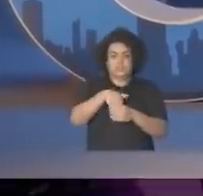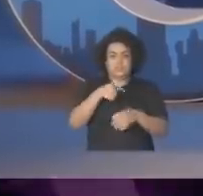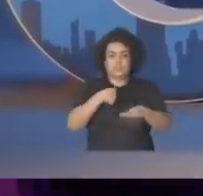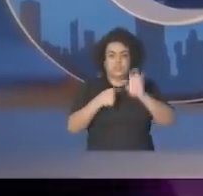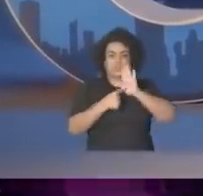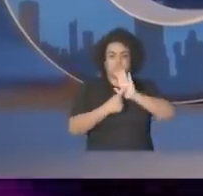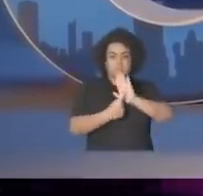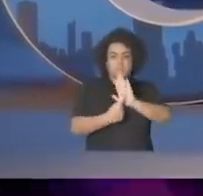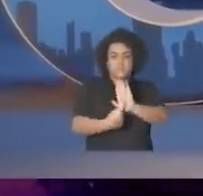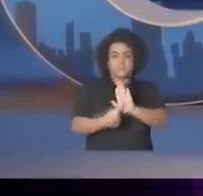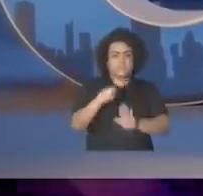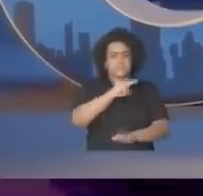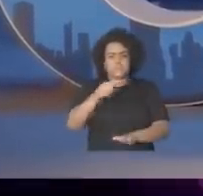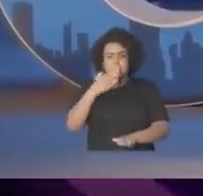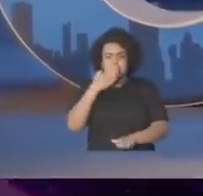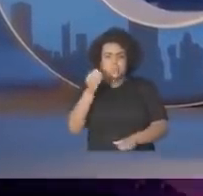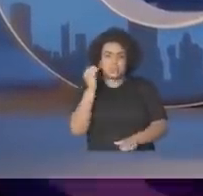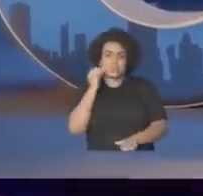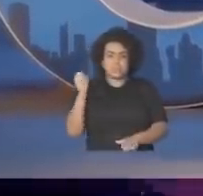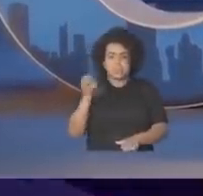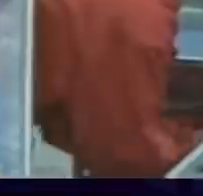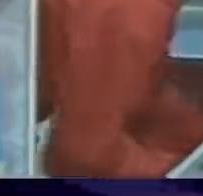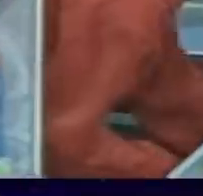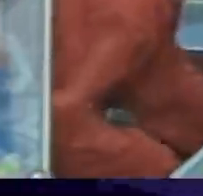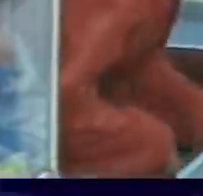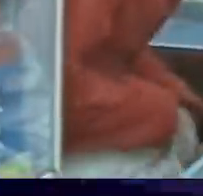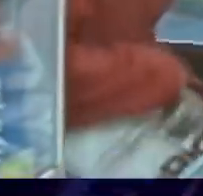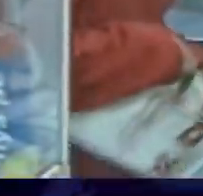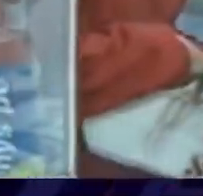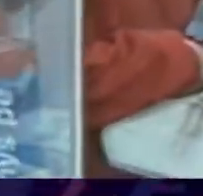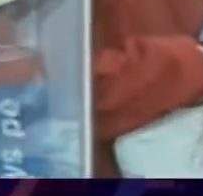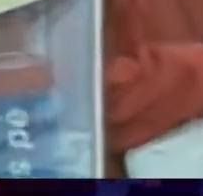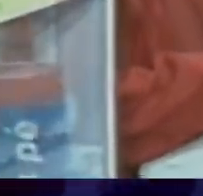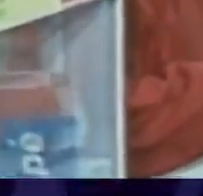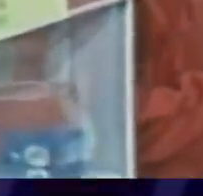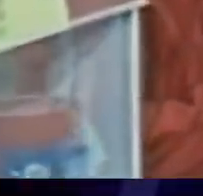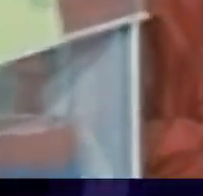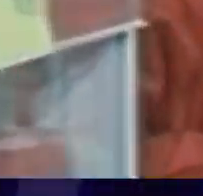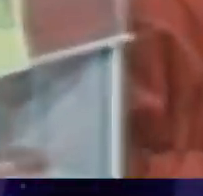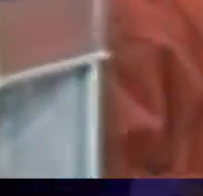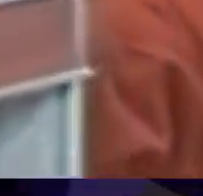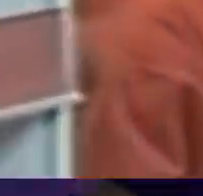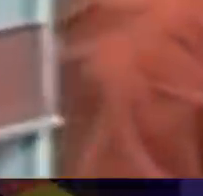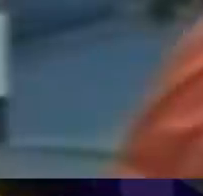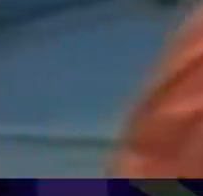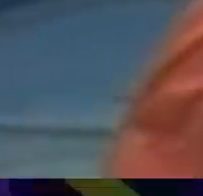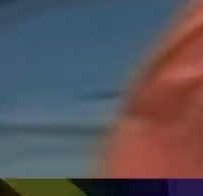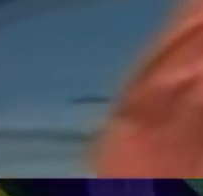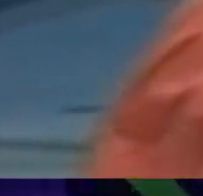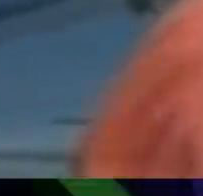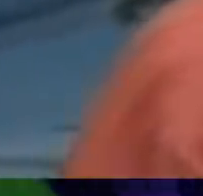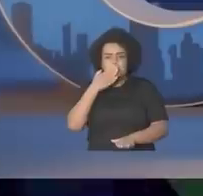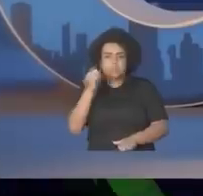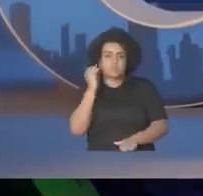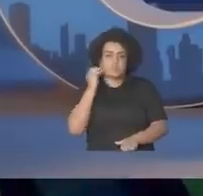Gente, nessas eleições eu me apresento não para pedir um rolo de papel higiênico. Só um. Vai tomar o